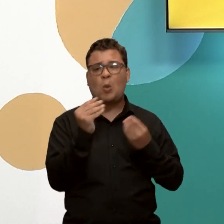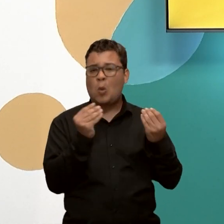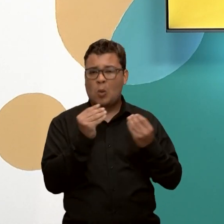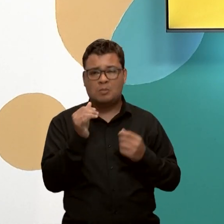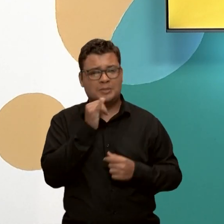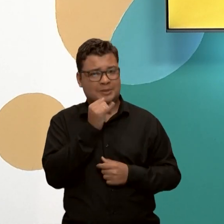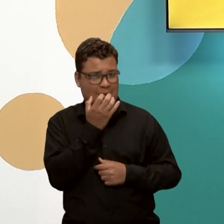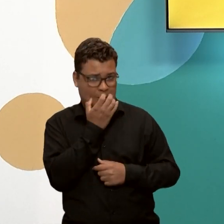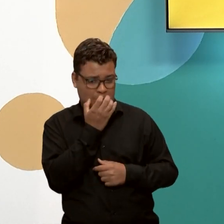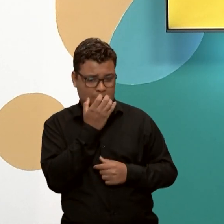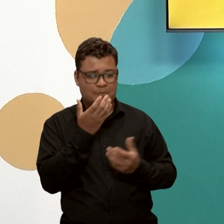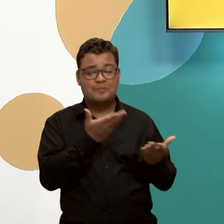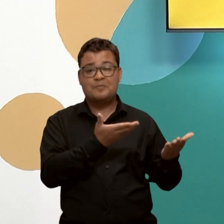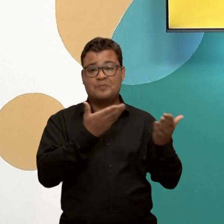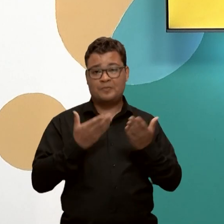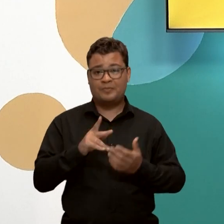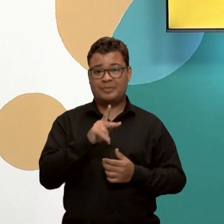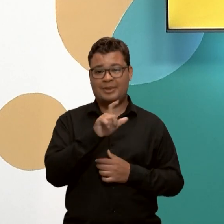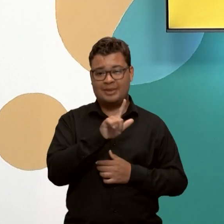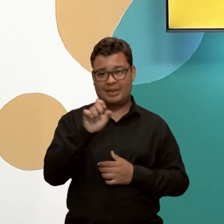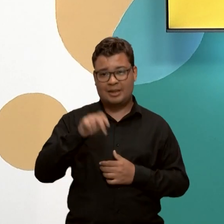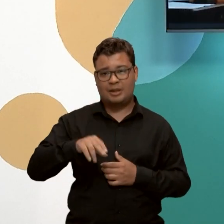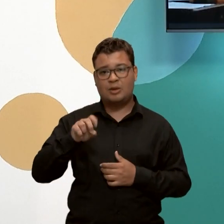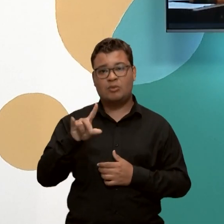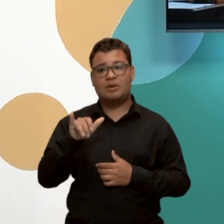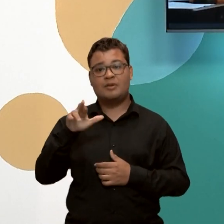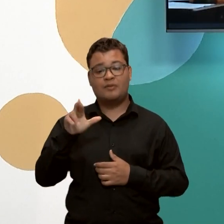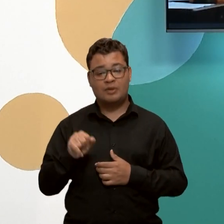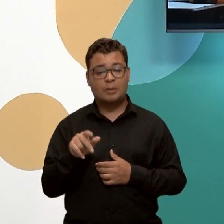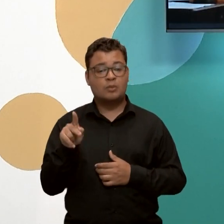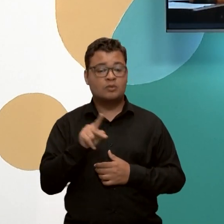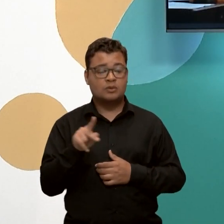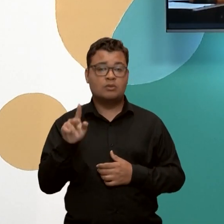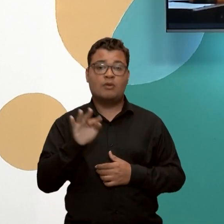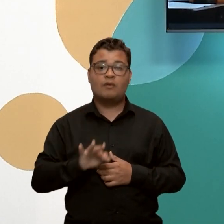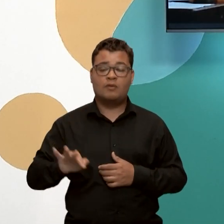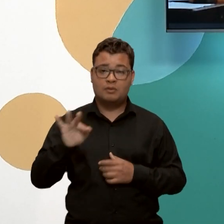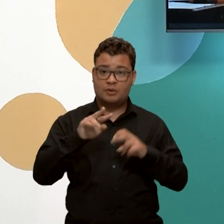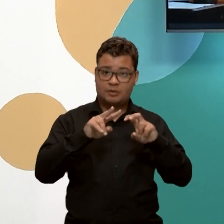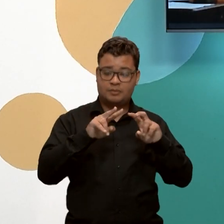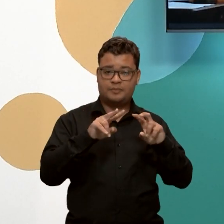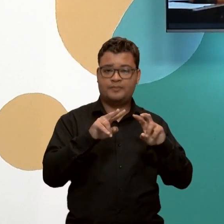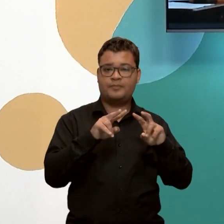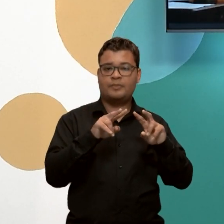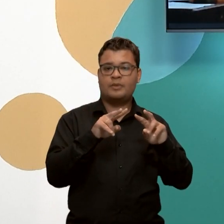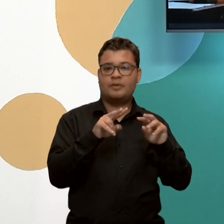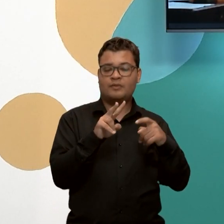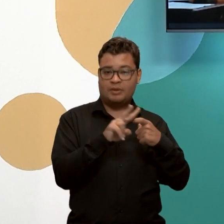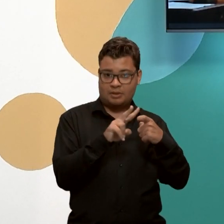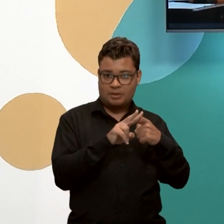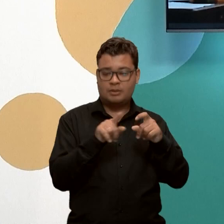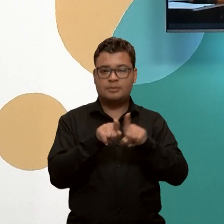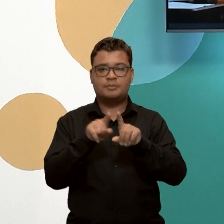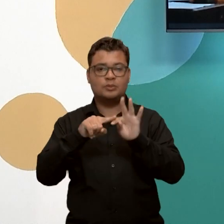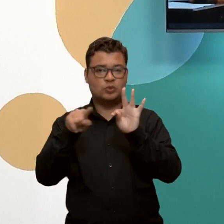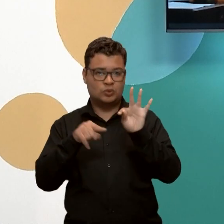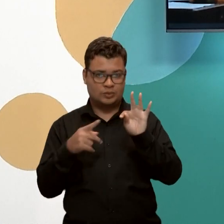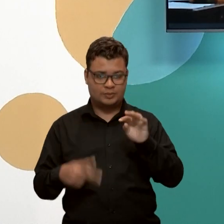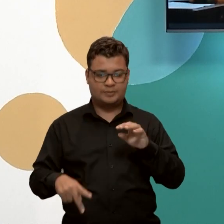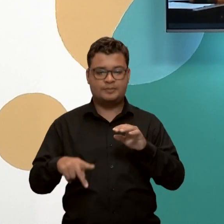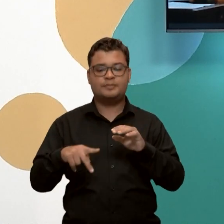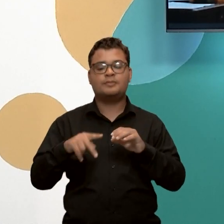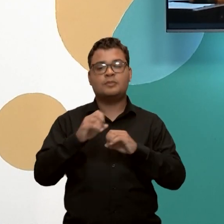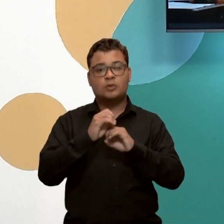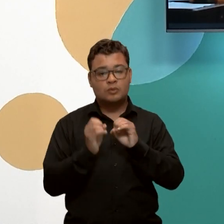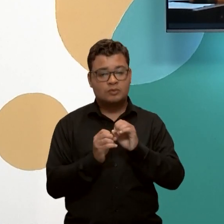Kellen Oliveira, professora da Escola de Veterinária e Zootecnia da UFG. Ela se identifica como uma mulher de pele parda, com